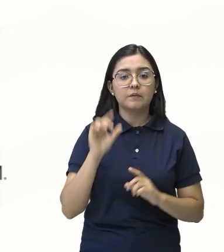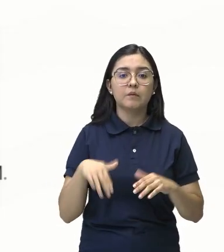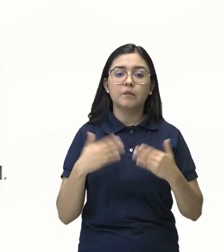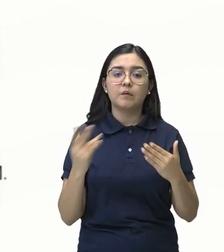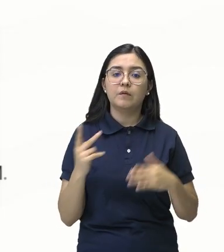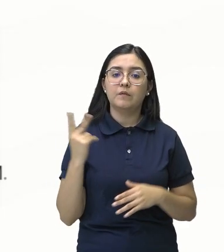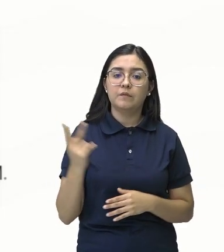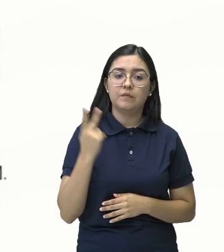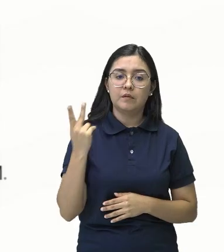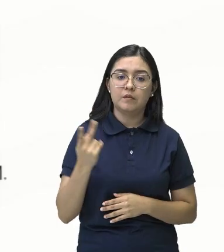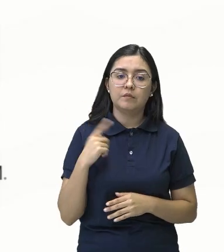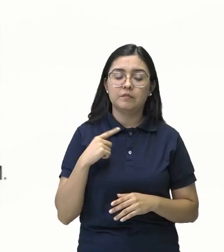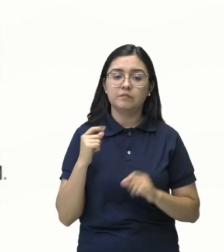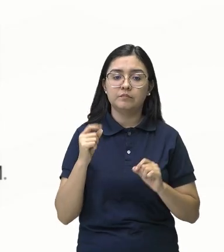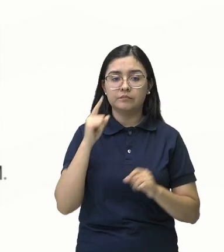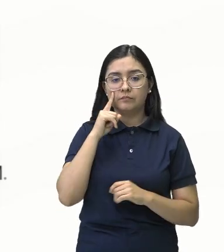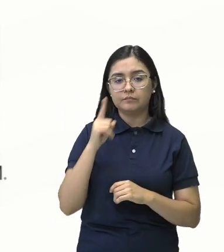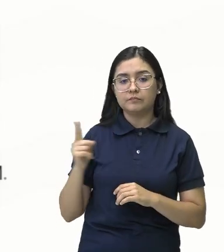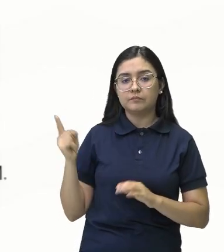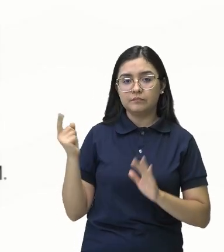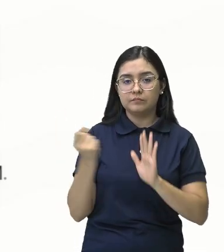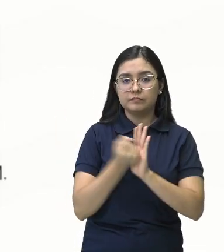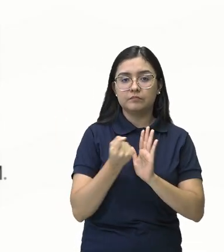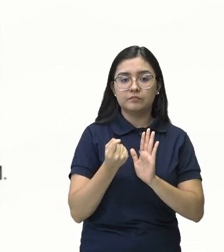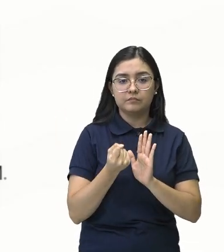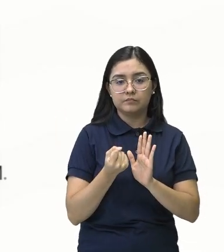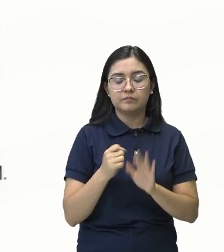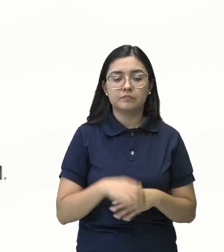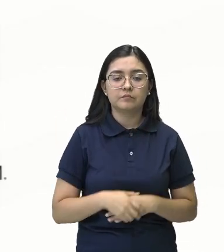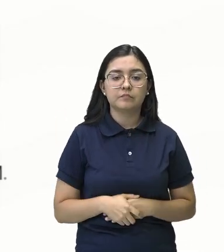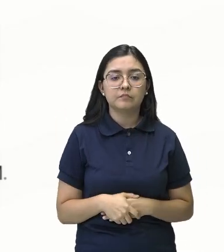é o valor deste pedacinho aqui, ó.